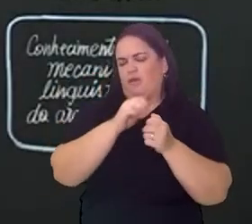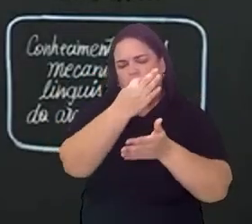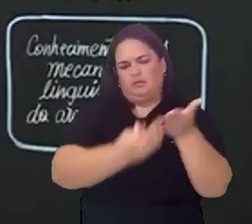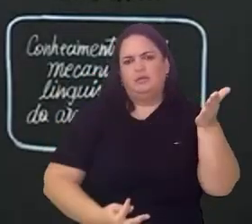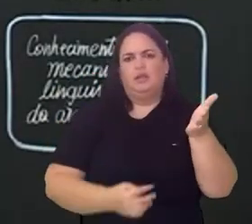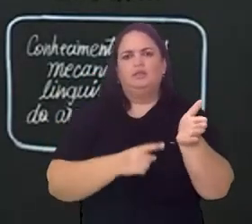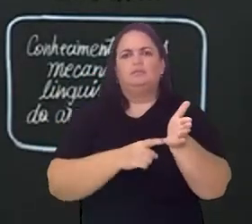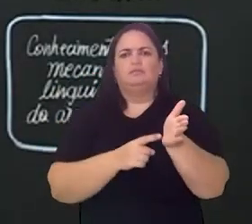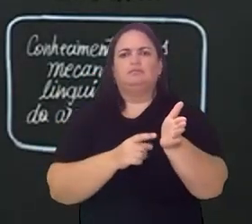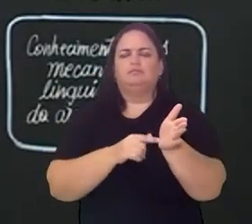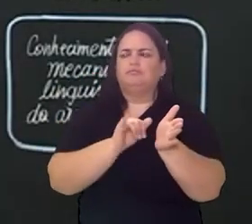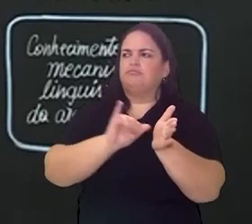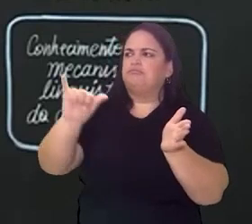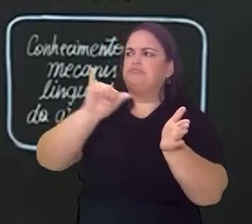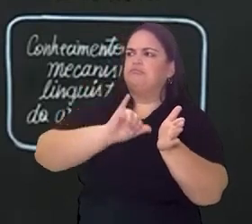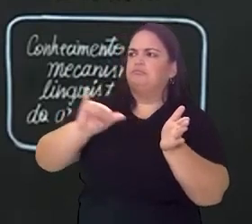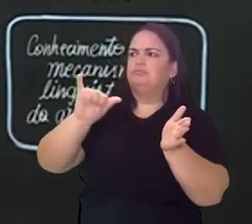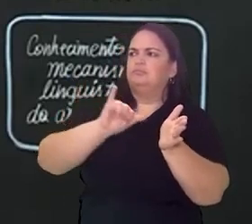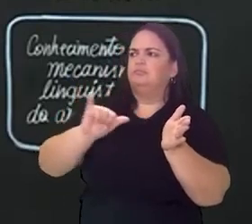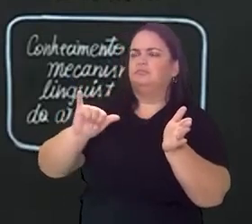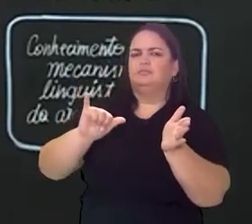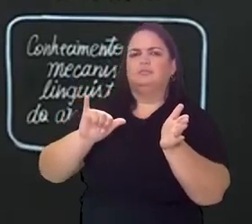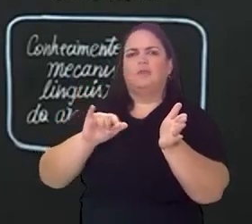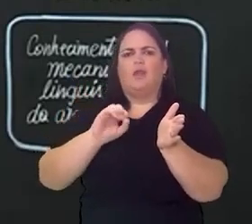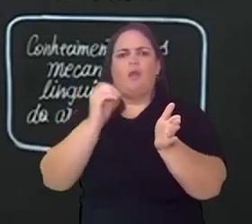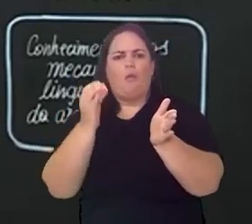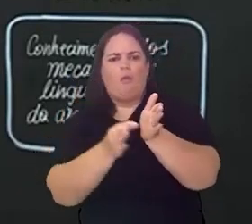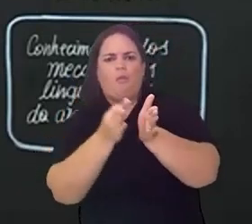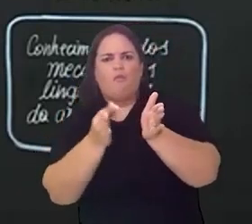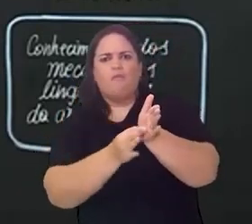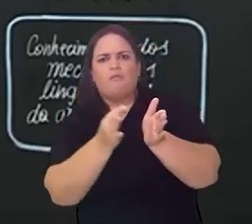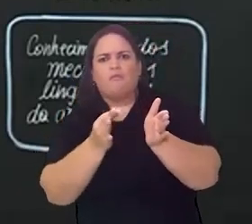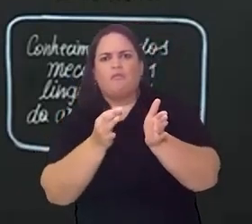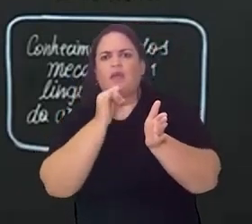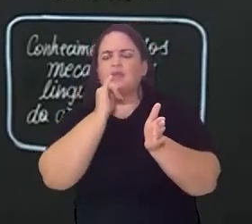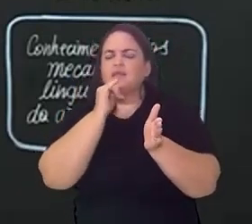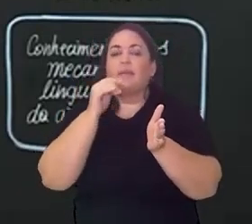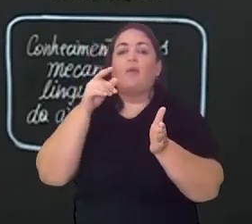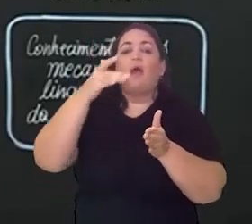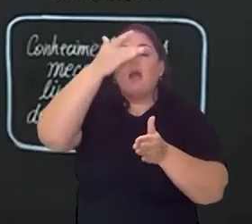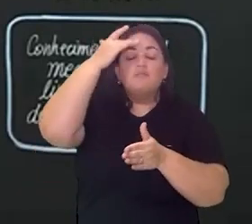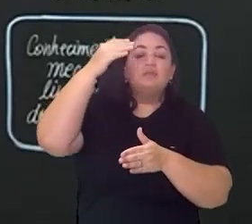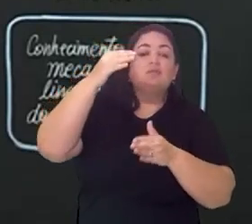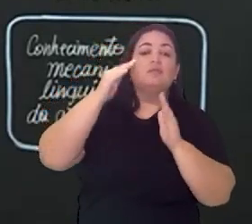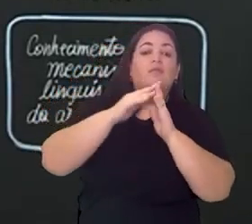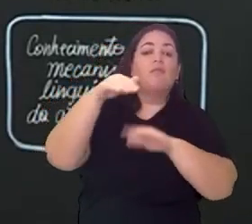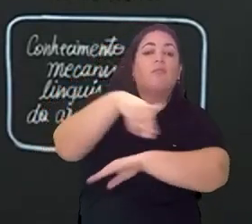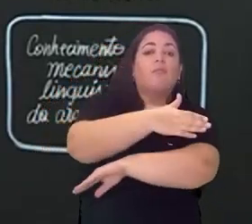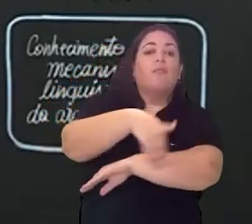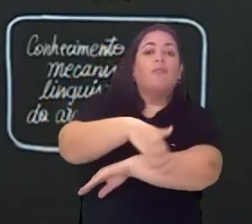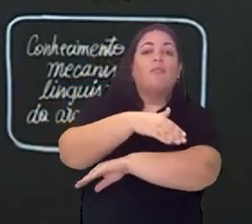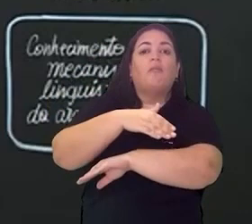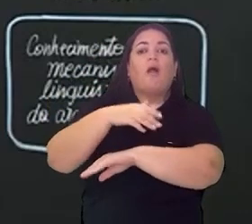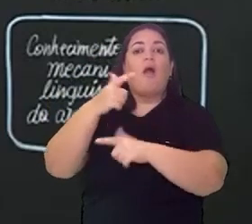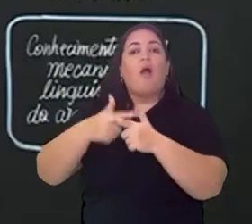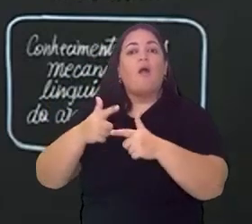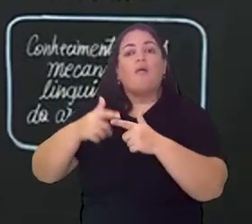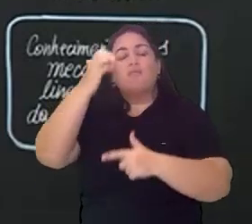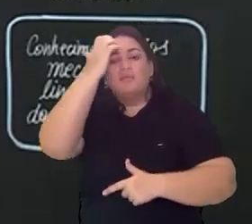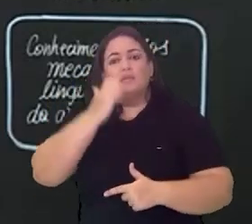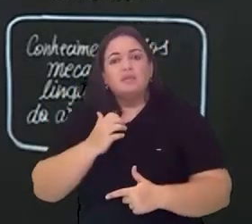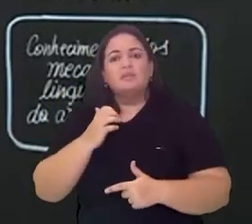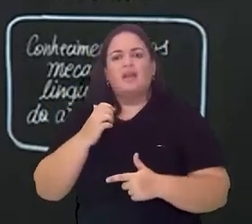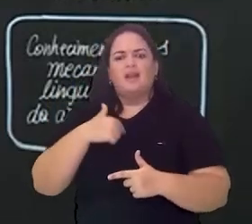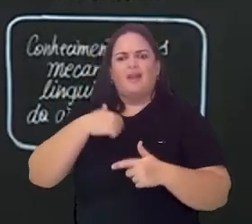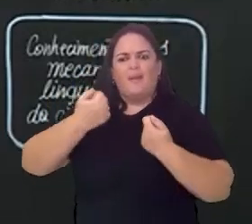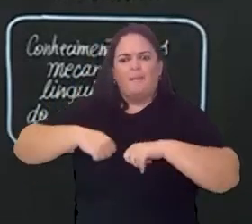exemplo, sobre dificuldades das pessoas que moram em situação de rua, que vivem em situação de rua, que é um problema grave. Então, eu